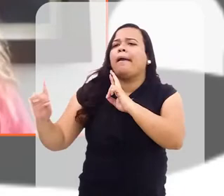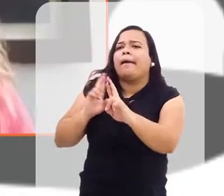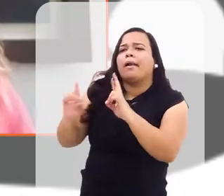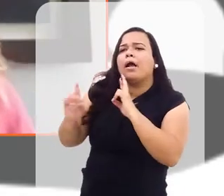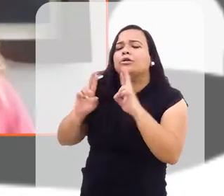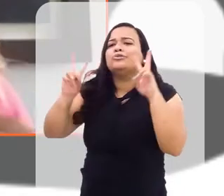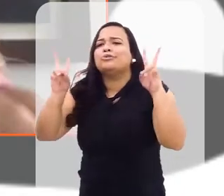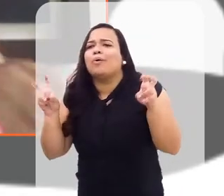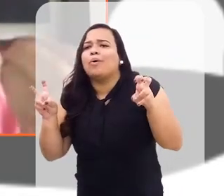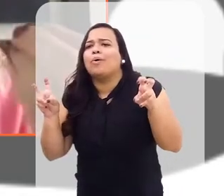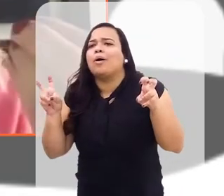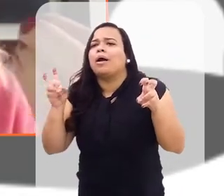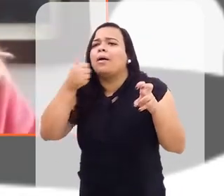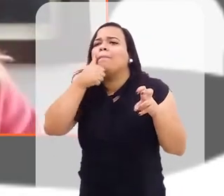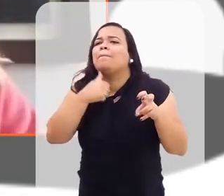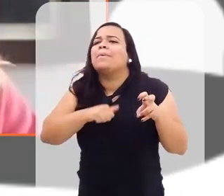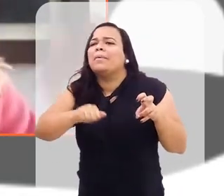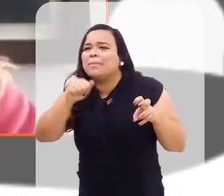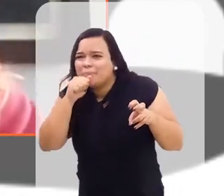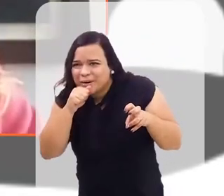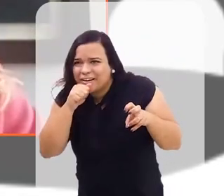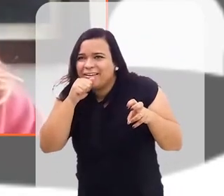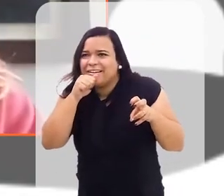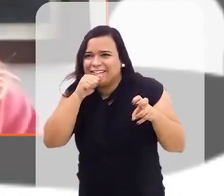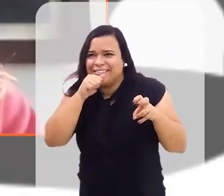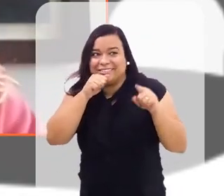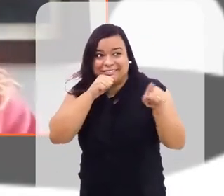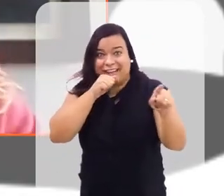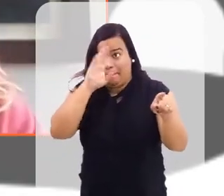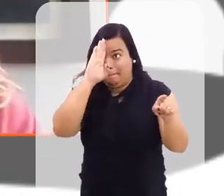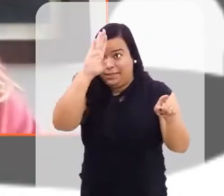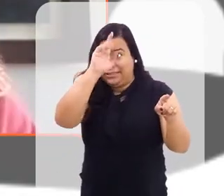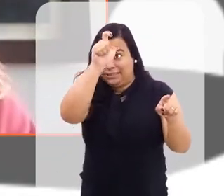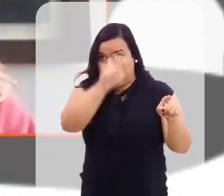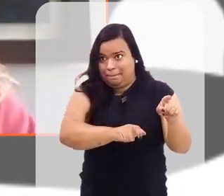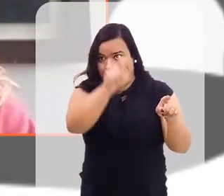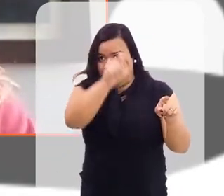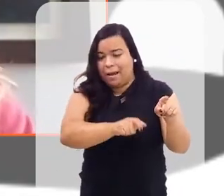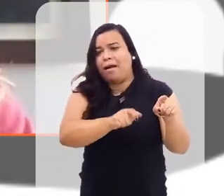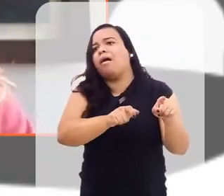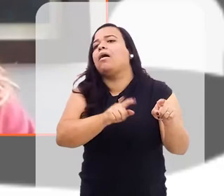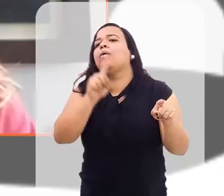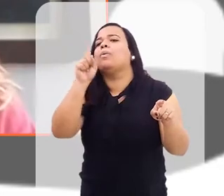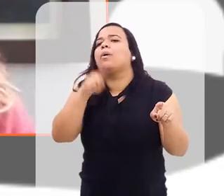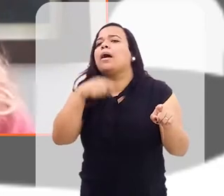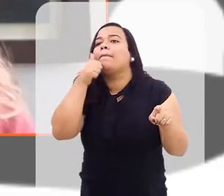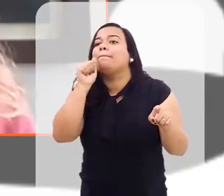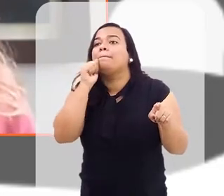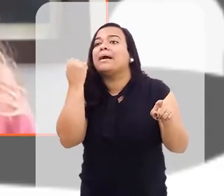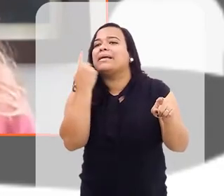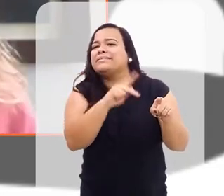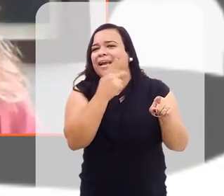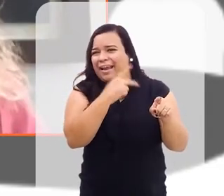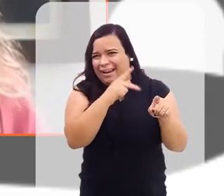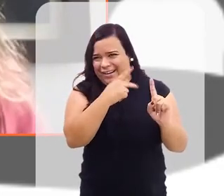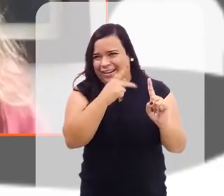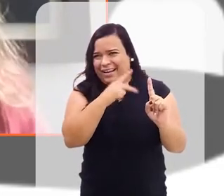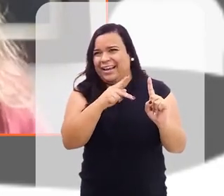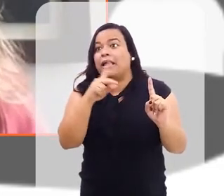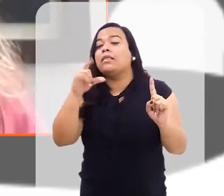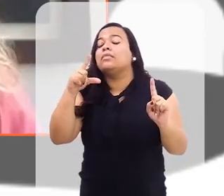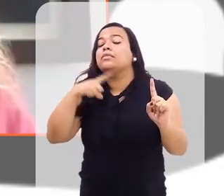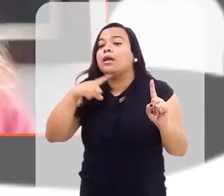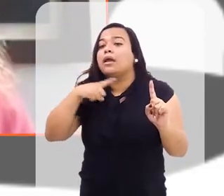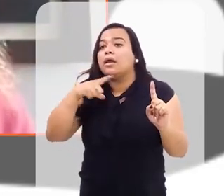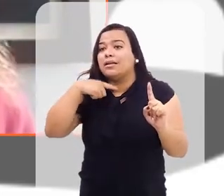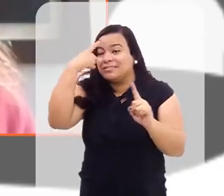Relacionamentos de mãe, a mãe da protagonista nesse último livro, ela tem problemas ela sofre